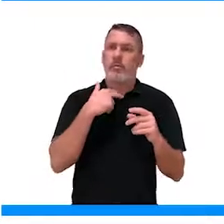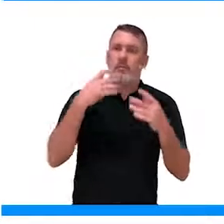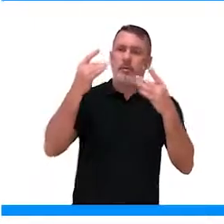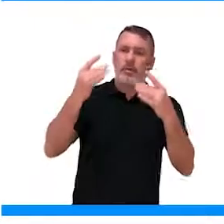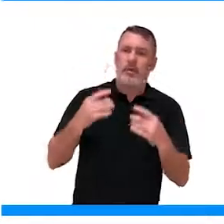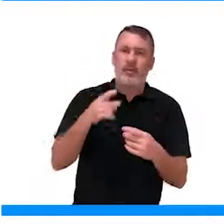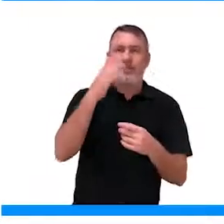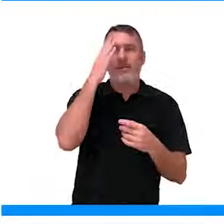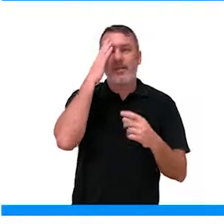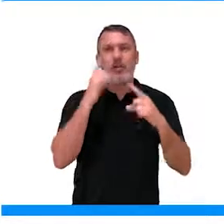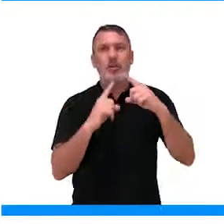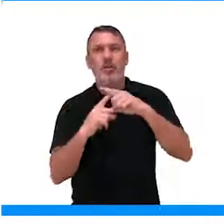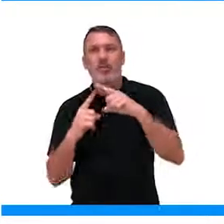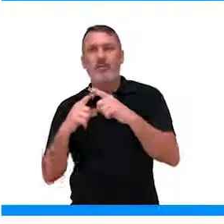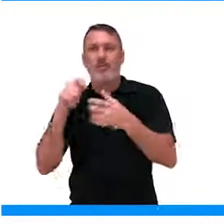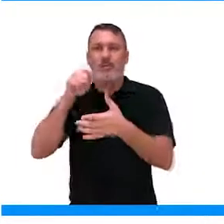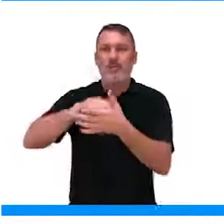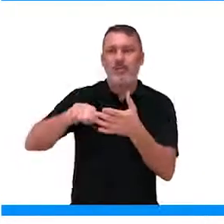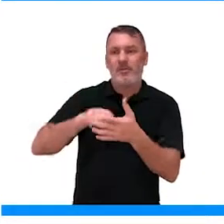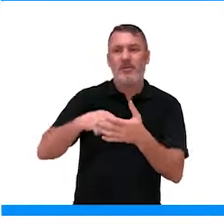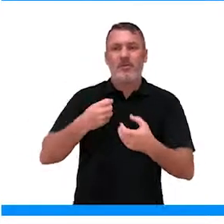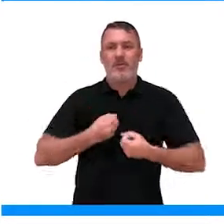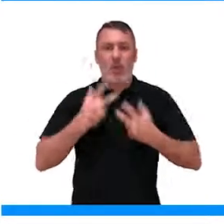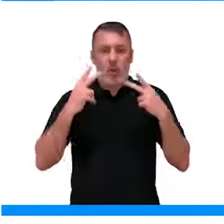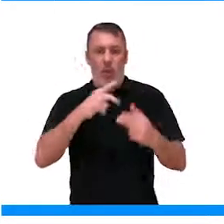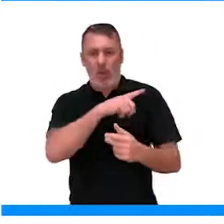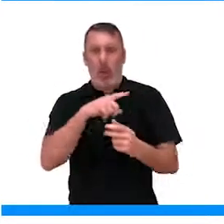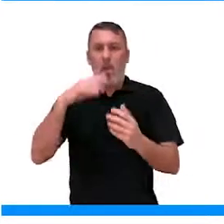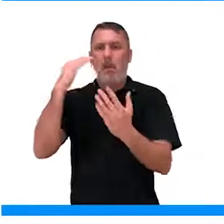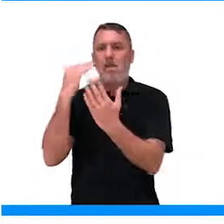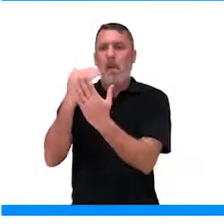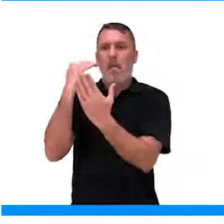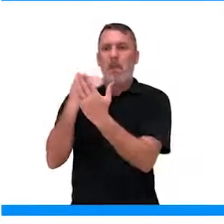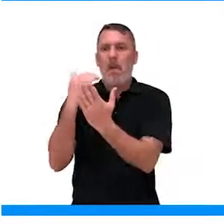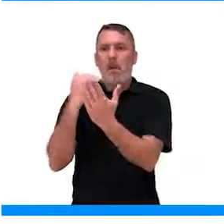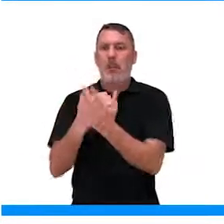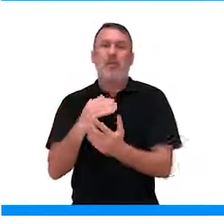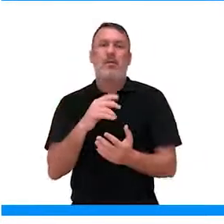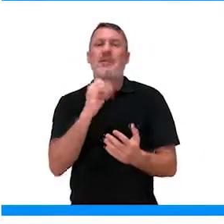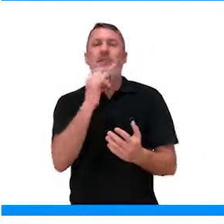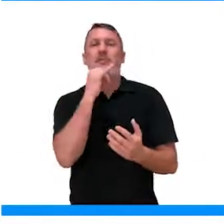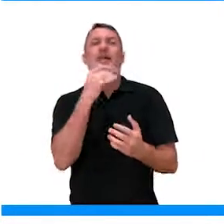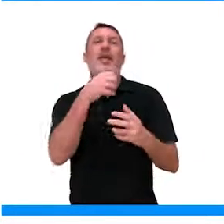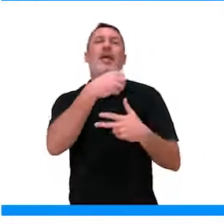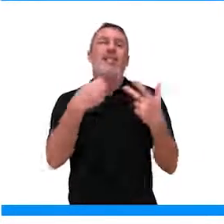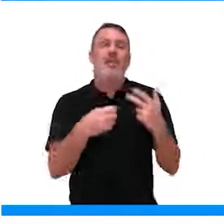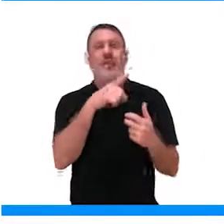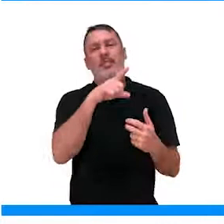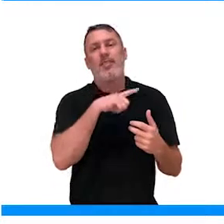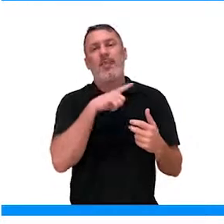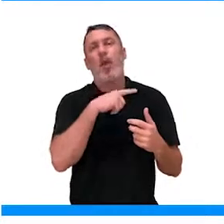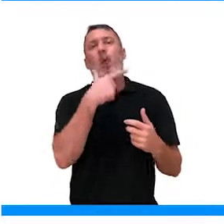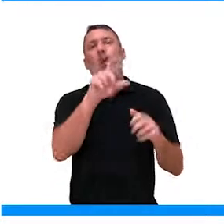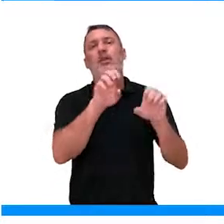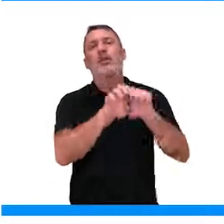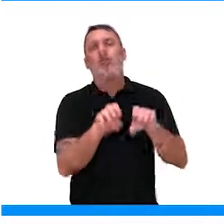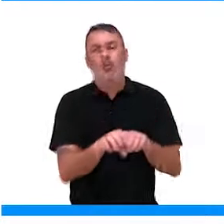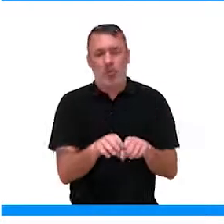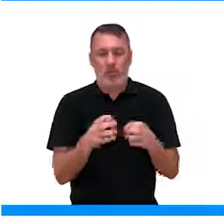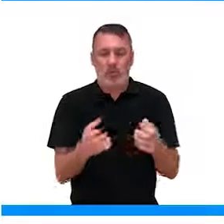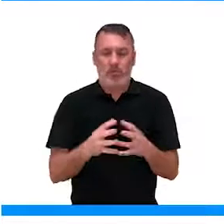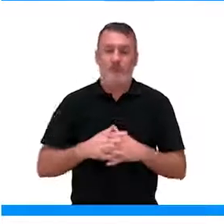texto descritivo, não vai botar modo de preparo lá, vai ser um texto dissertativo, argumentativo, né, com abordagem optativa.